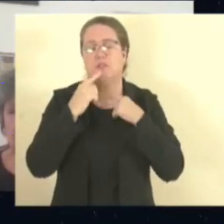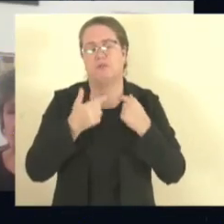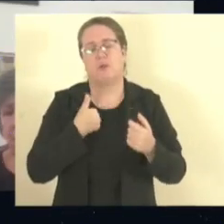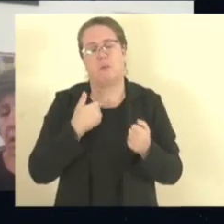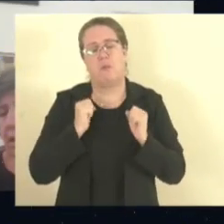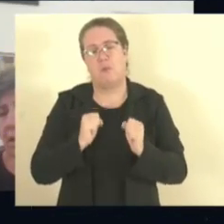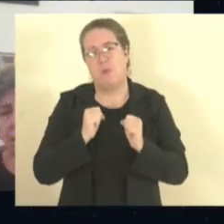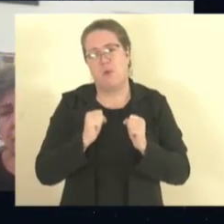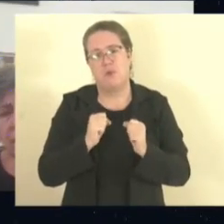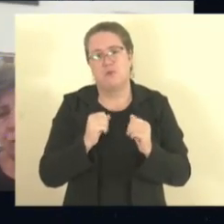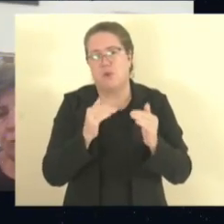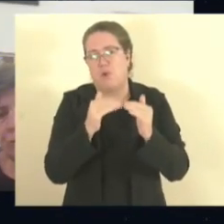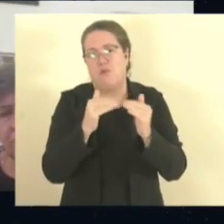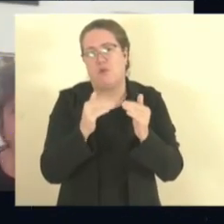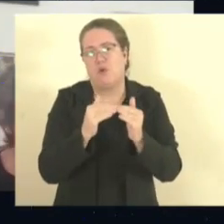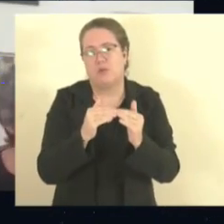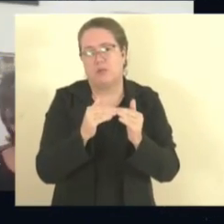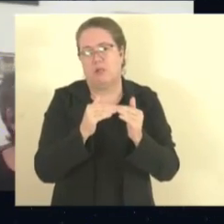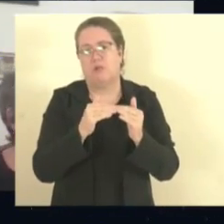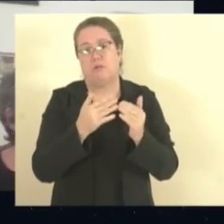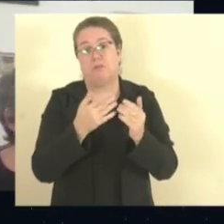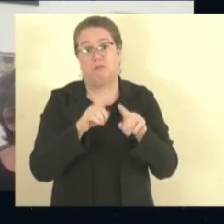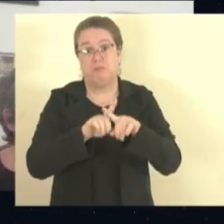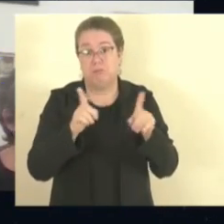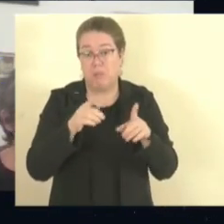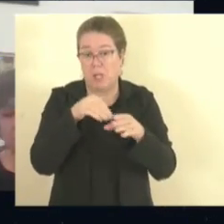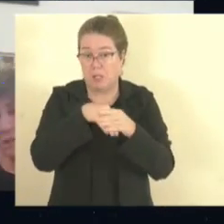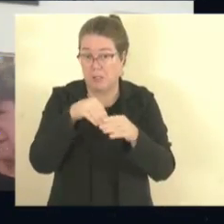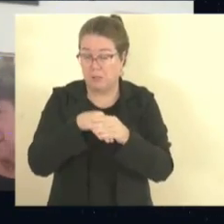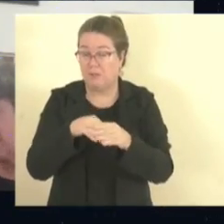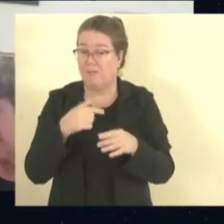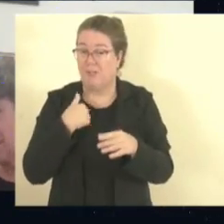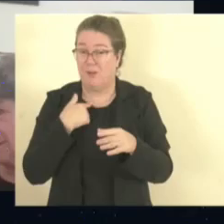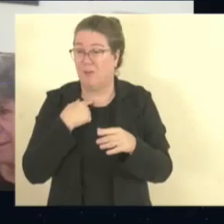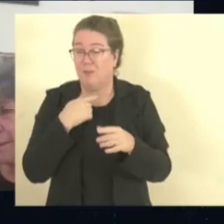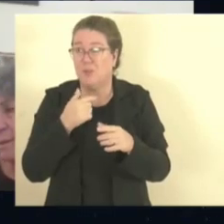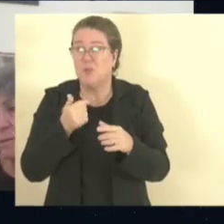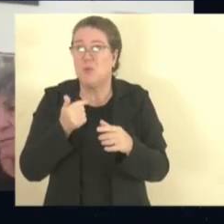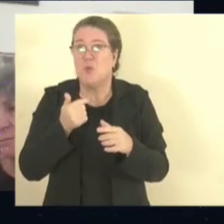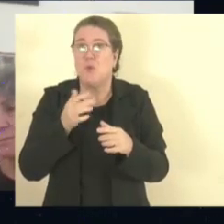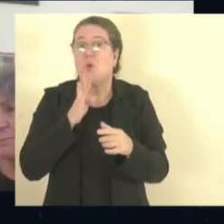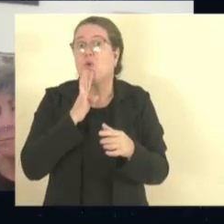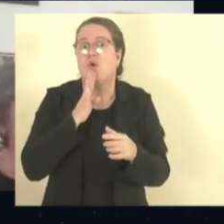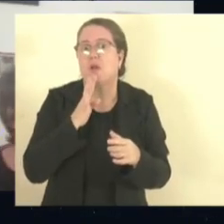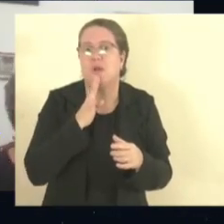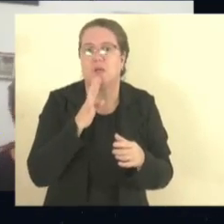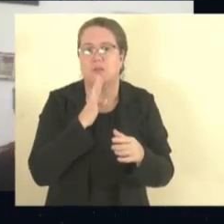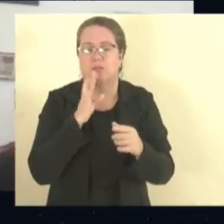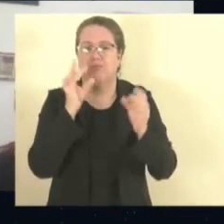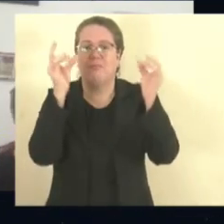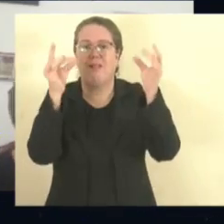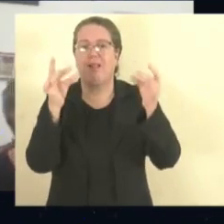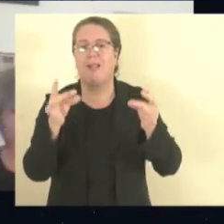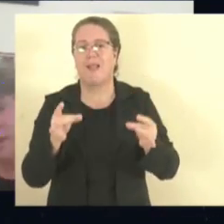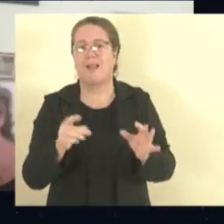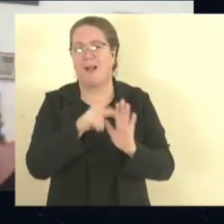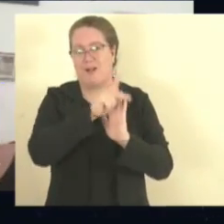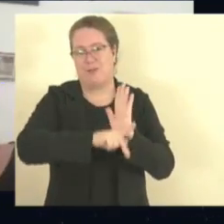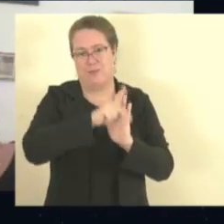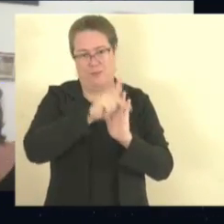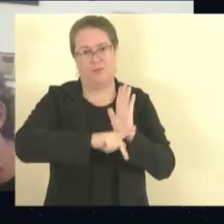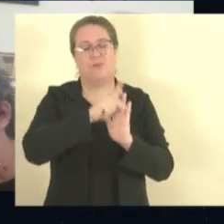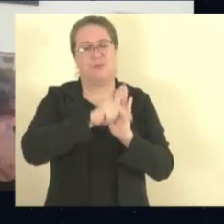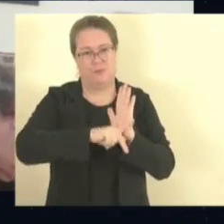se fosse explicado a gente, mas por conta de toda essa falta de detalhes, num valor tão grande para ser pego de empréstimo,